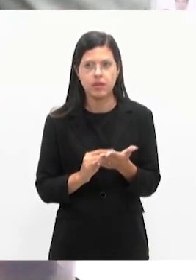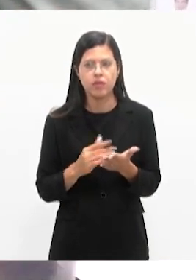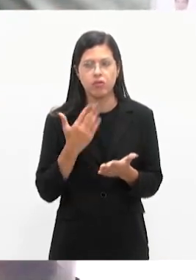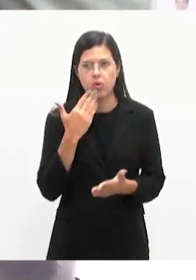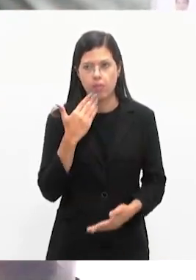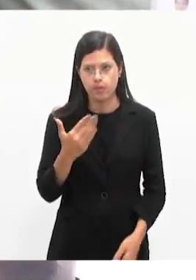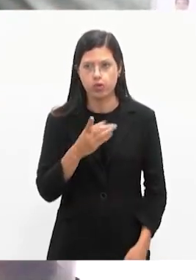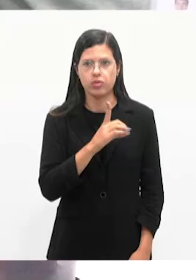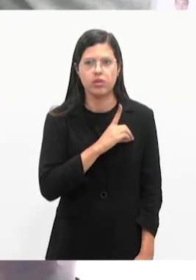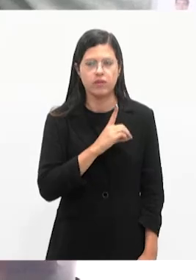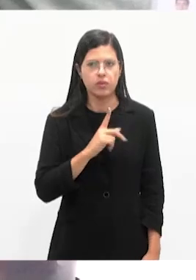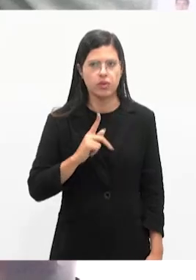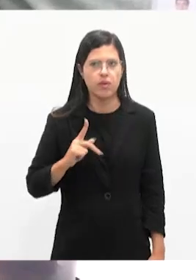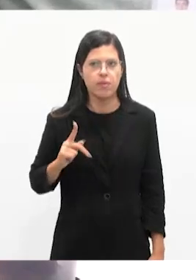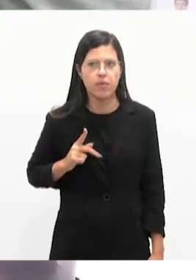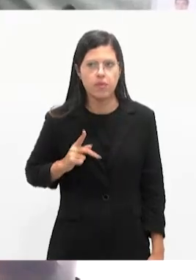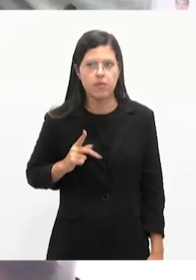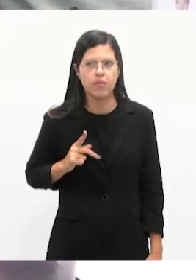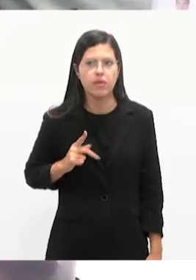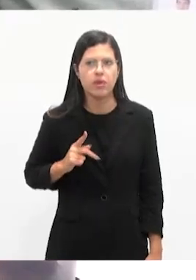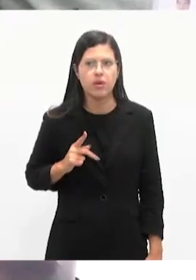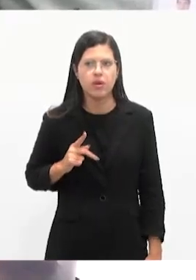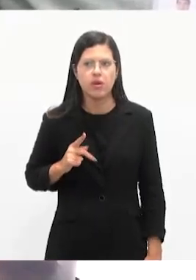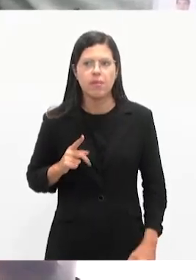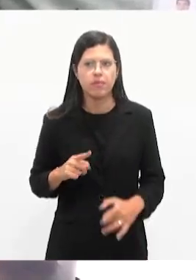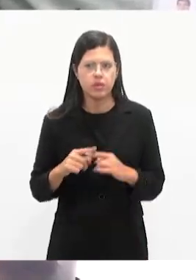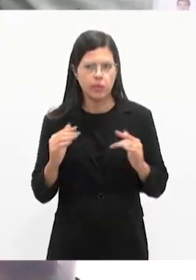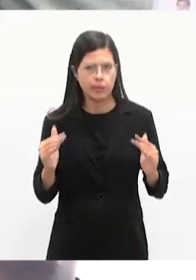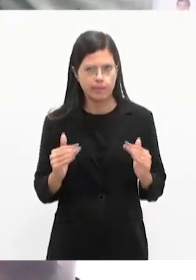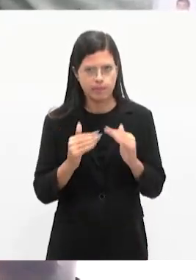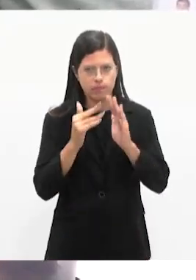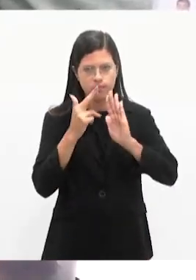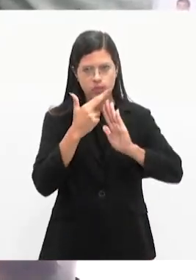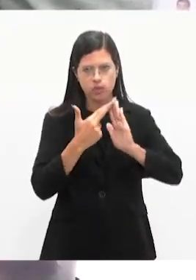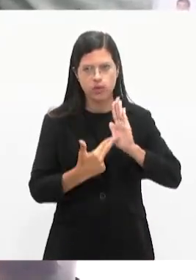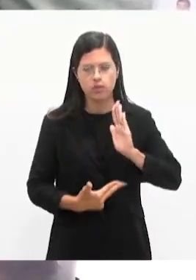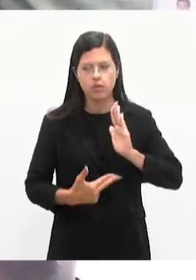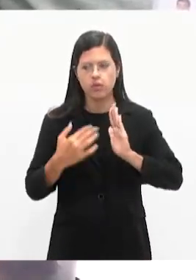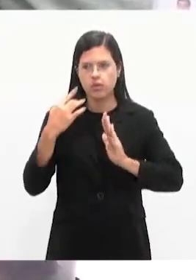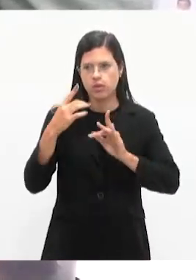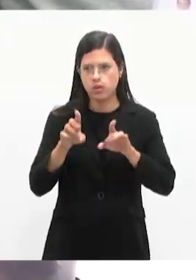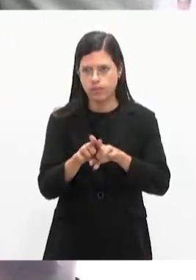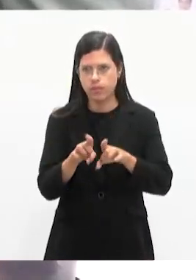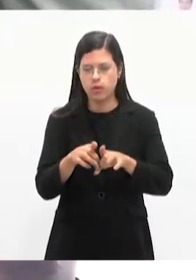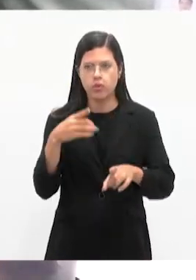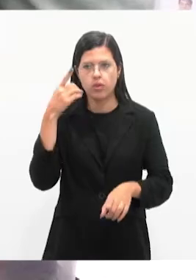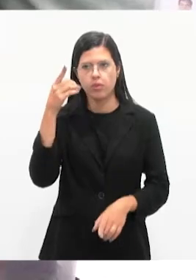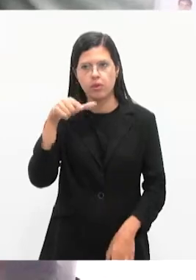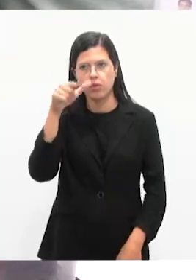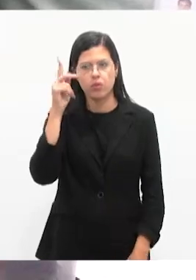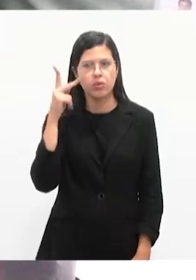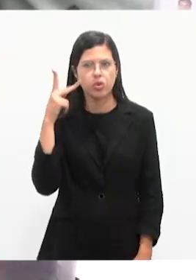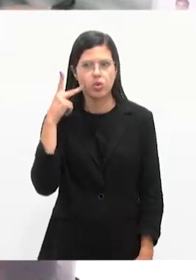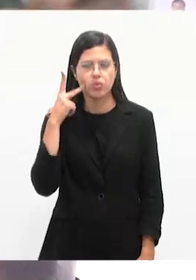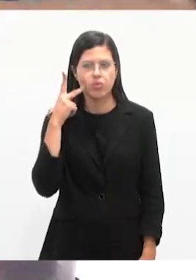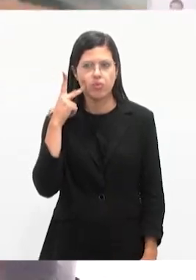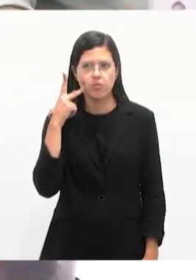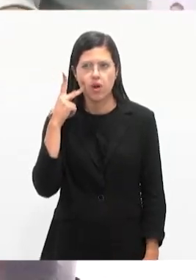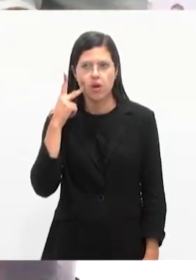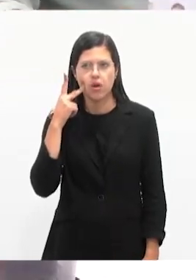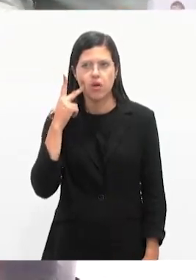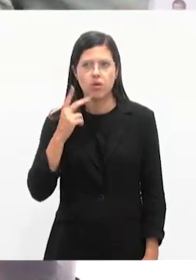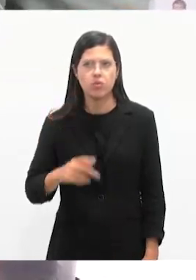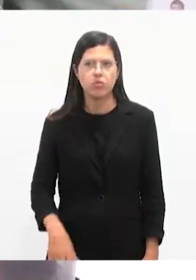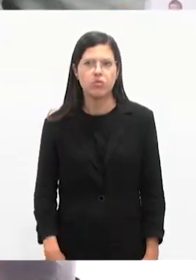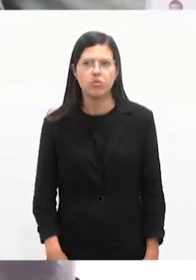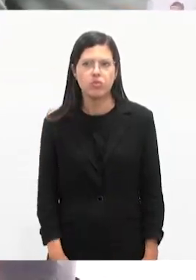da Defensoria, por isso que eu mencionei, mas eu concordo com o relator e com o Luiz Paulo também, que não cabe uma lei fazer